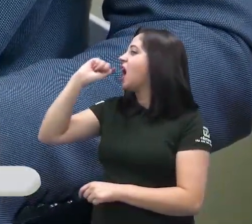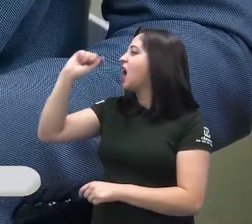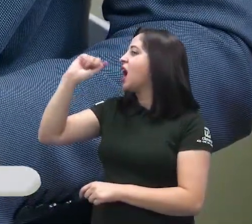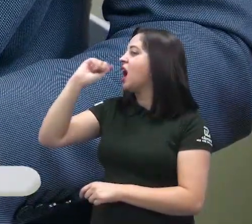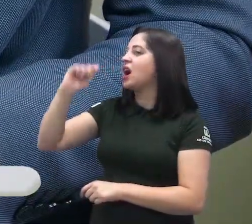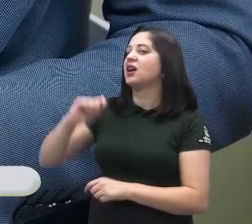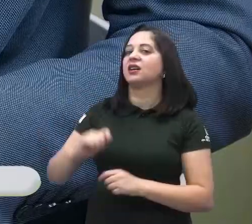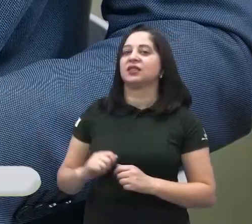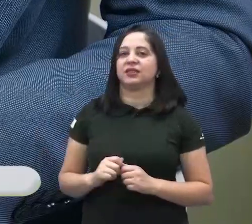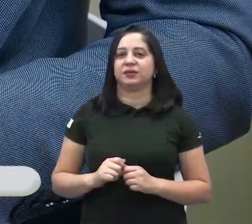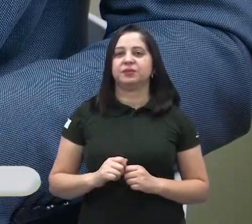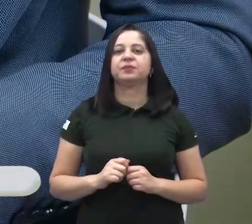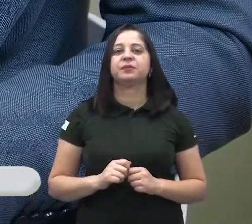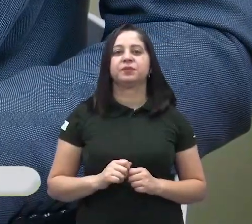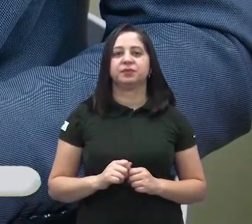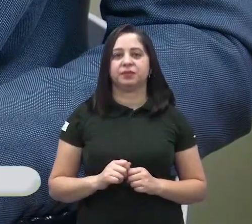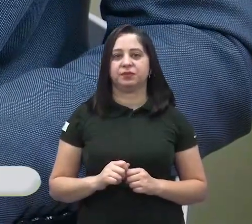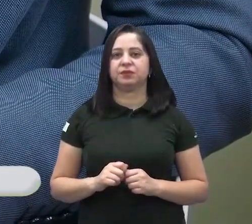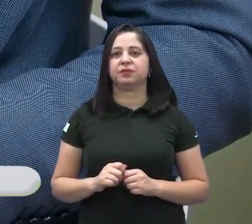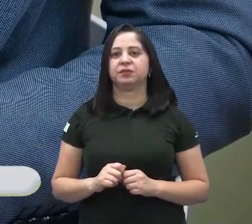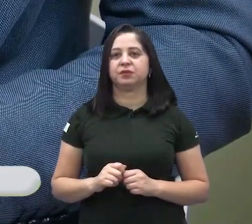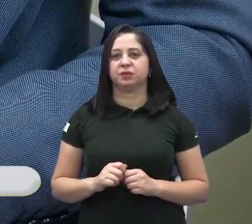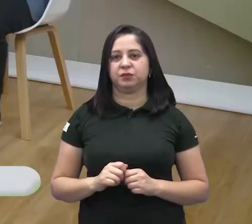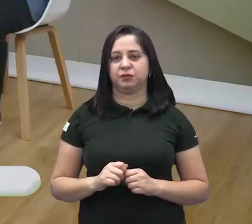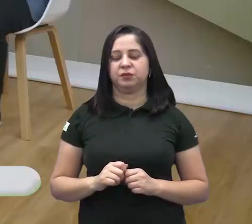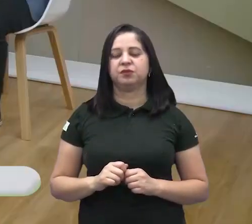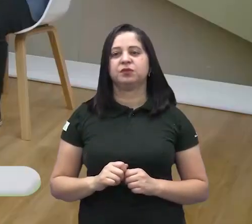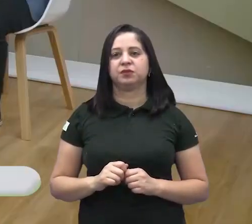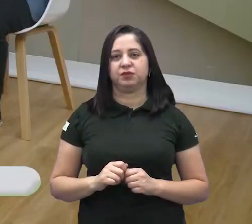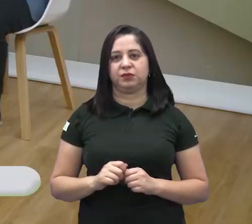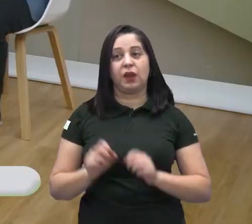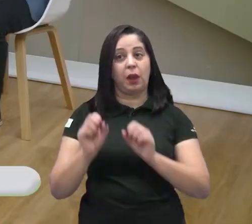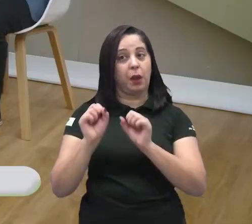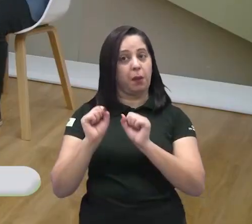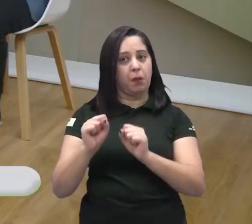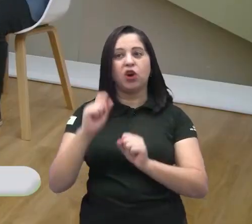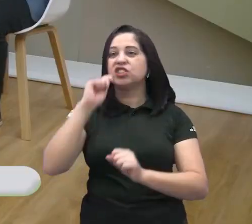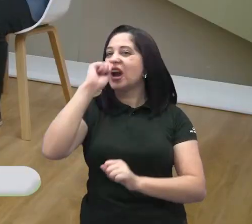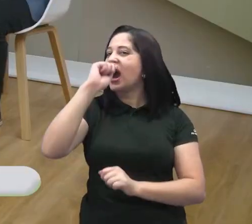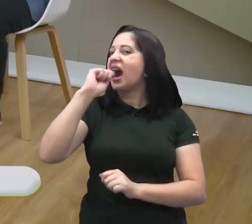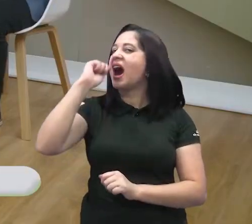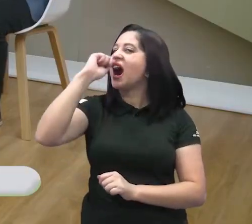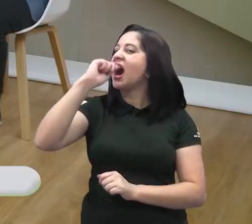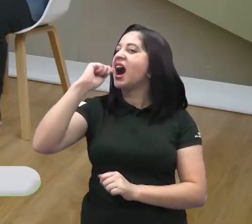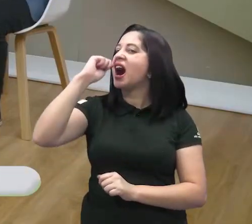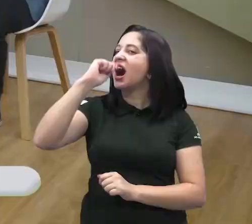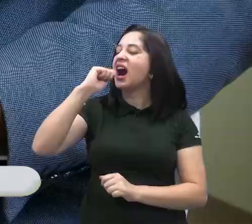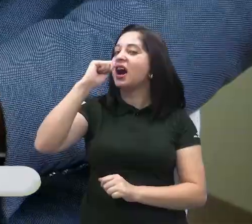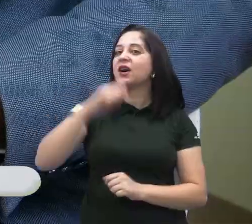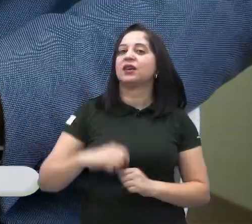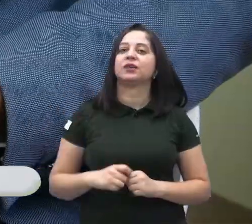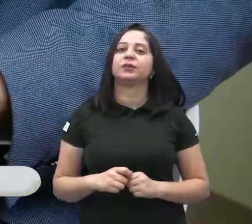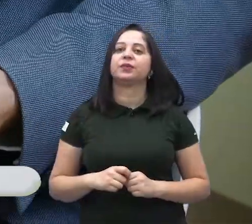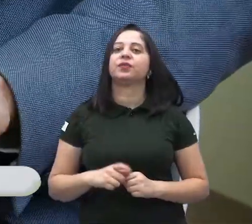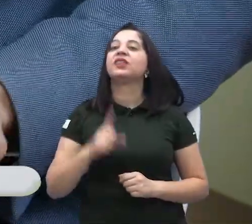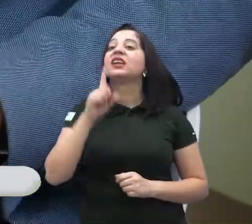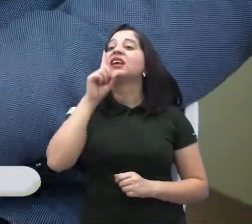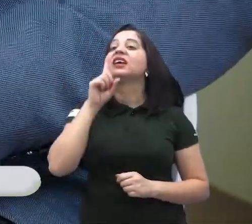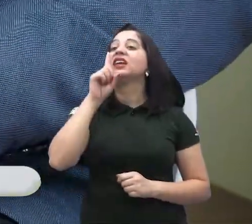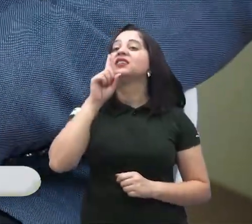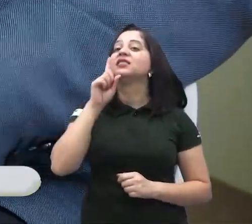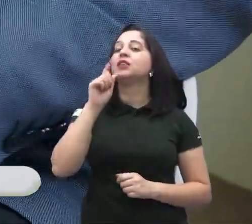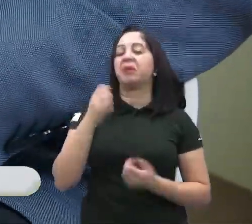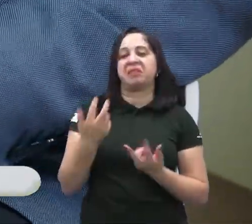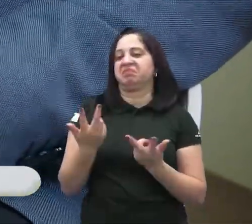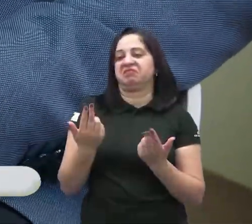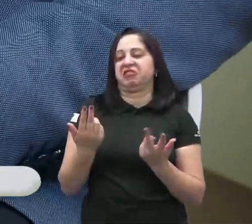fazer ou vai e vem, ou se tiver muita destreza, pode fazer o movimento circular também. Na parte superior, igual, né?